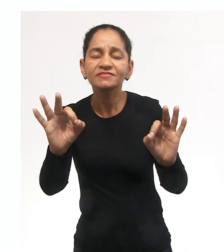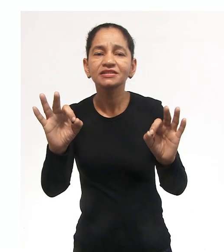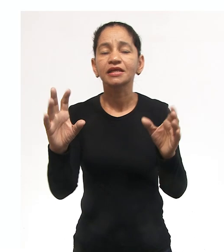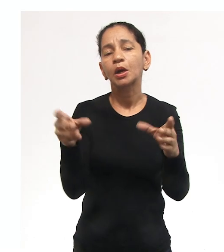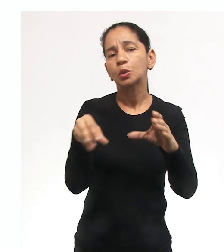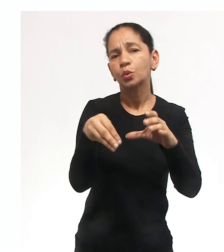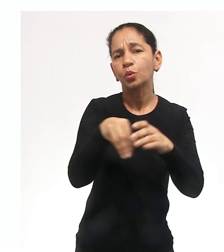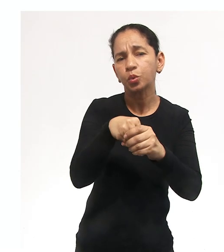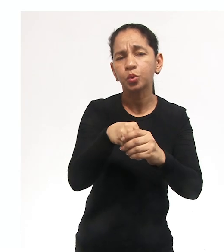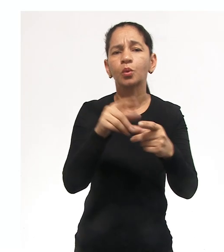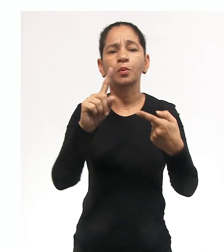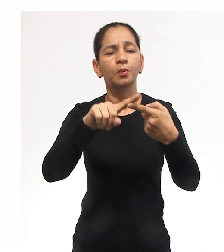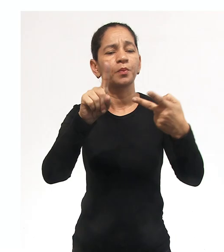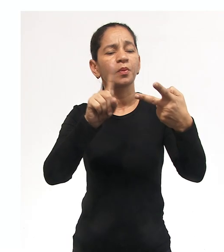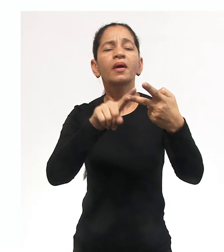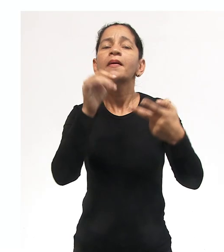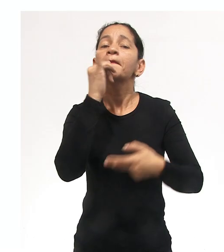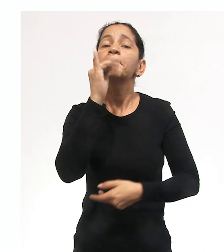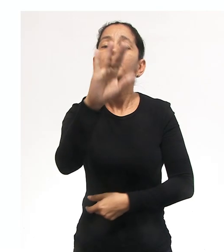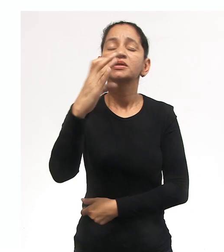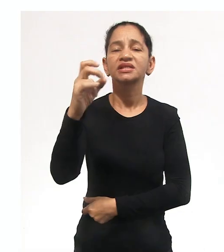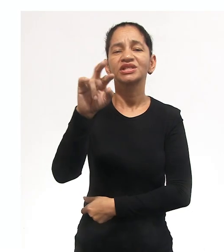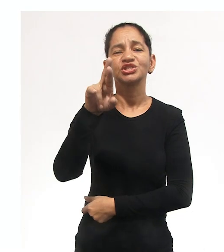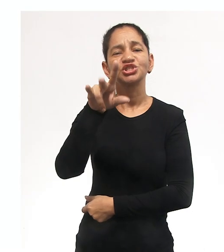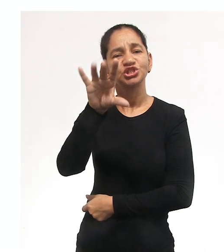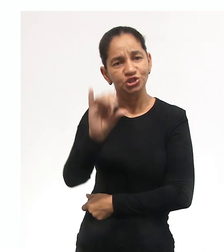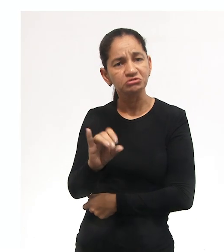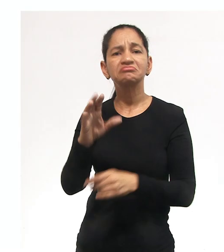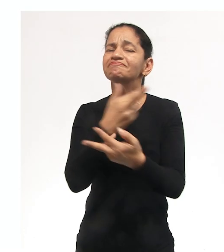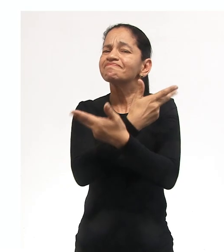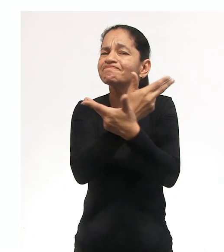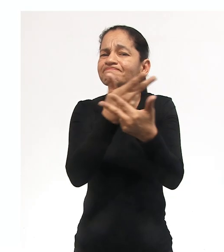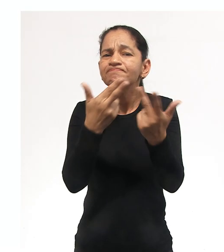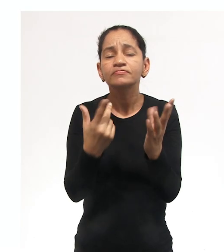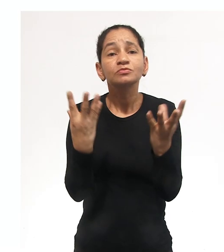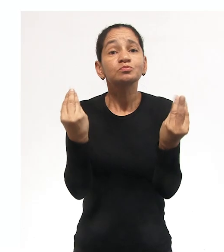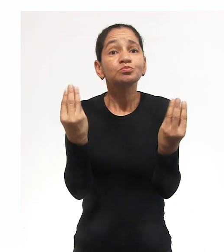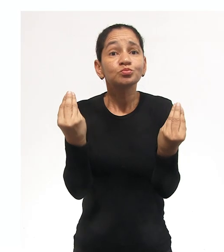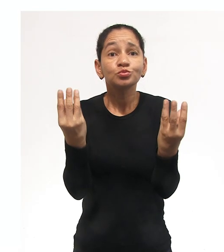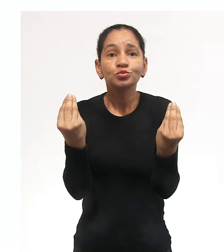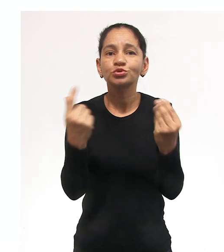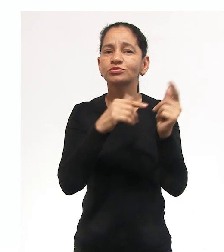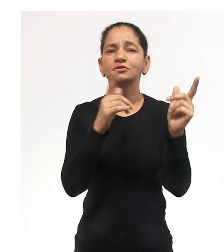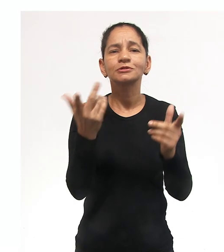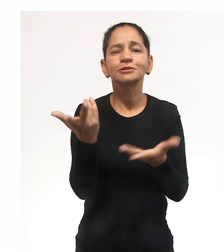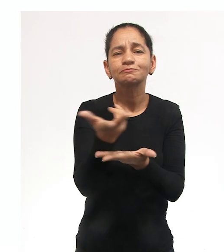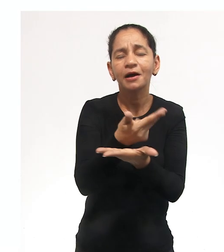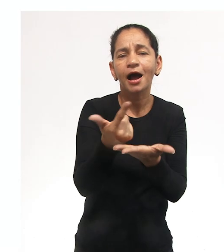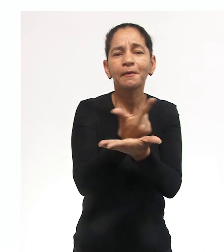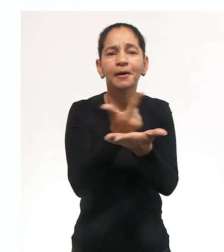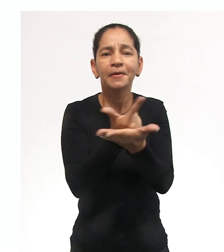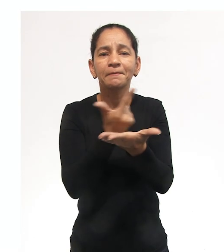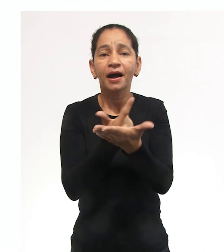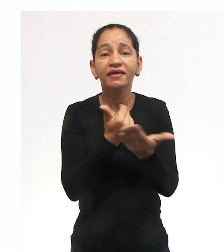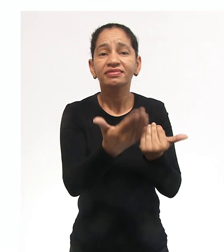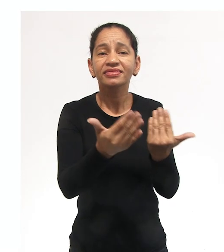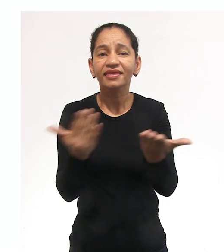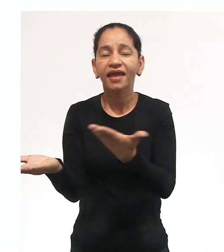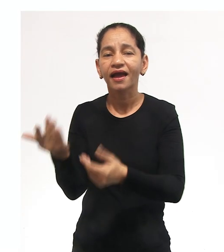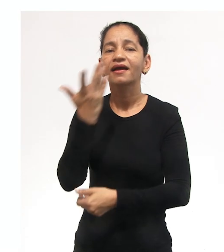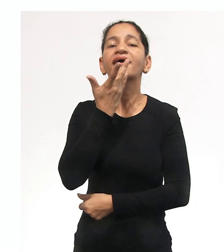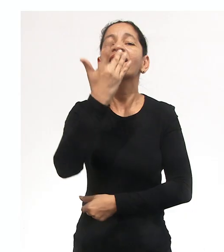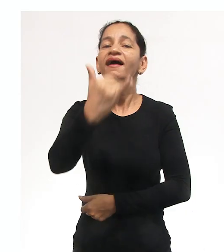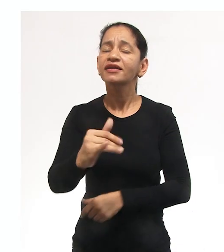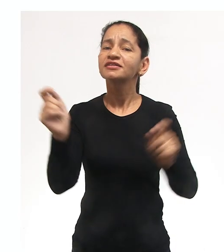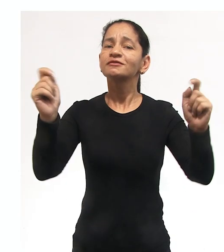temos o Krenak, nós temos o Daniel Munduruku, nós temos o Cristino Wapchana. Imagina levar as obras